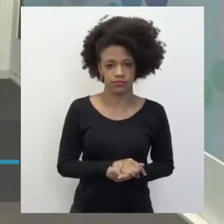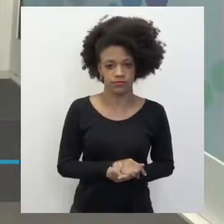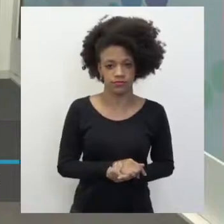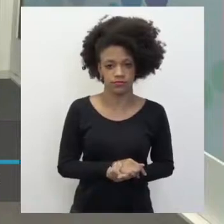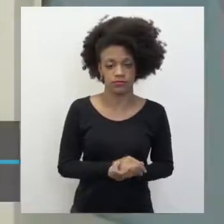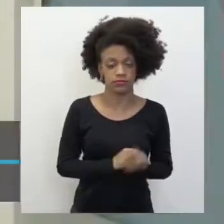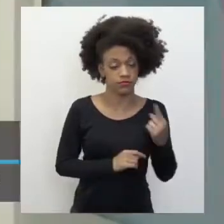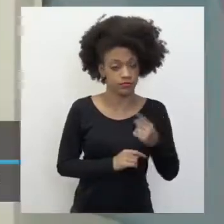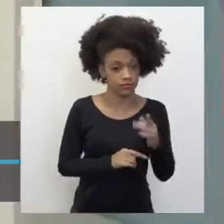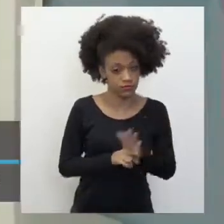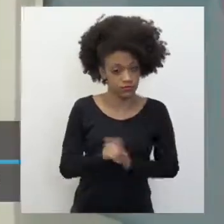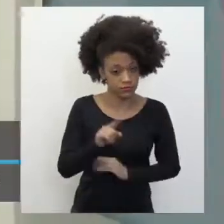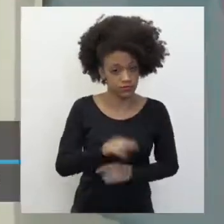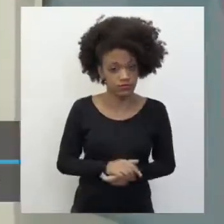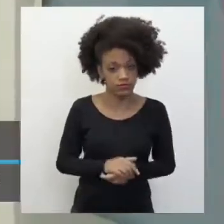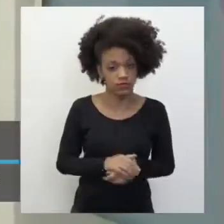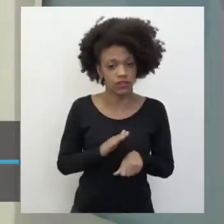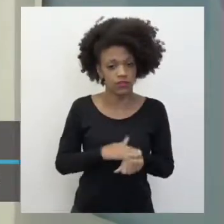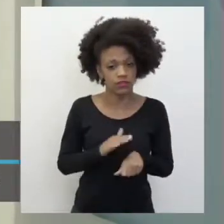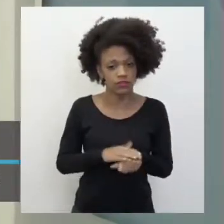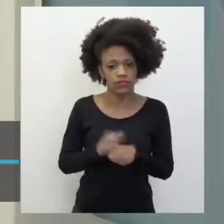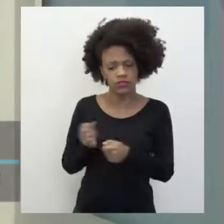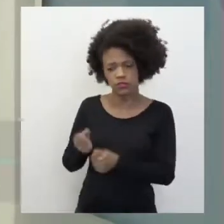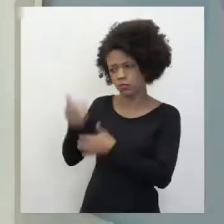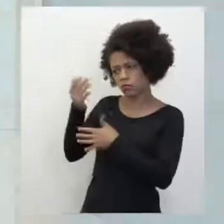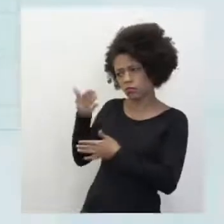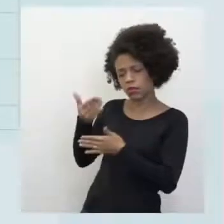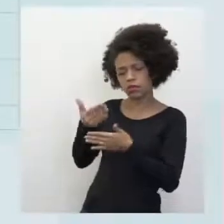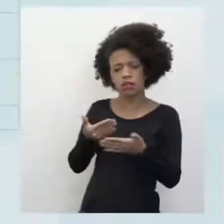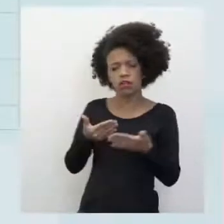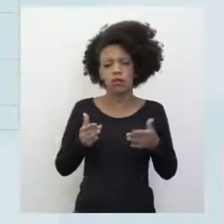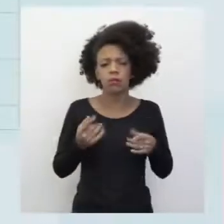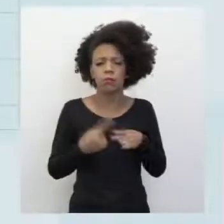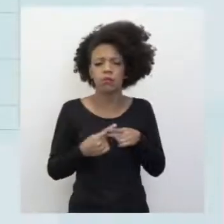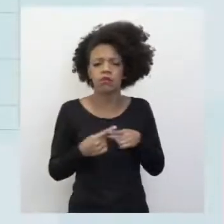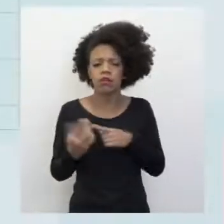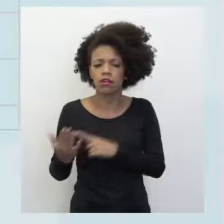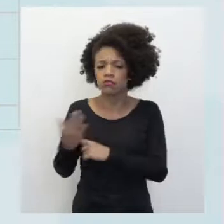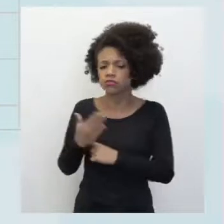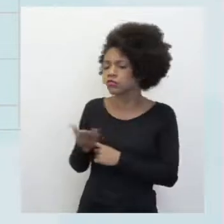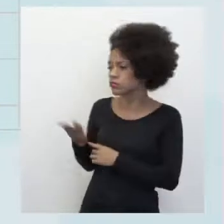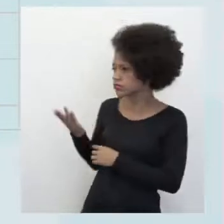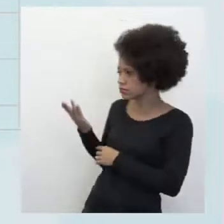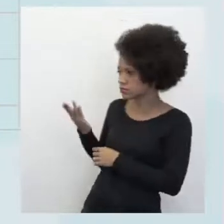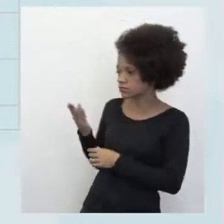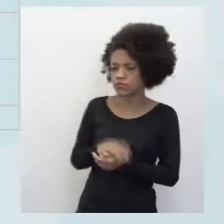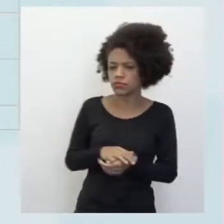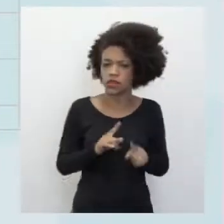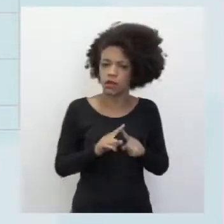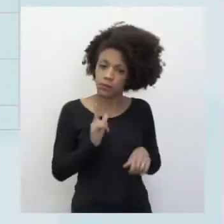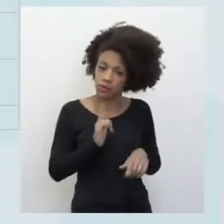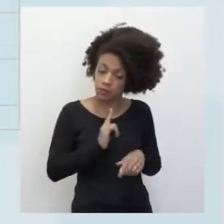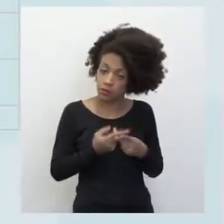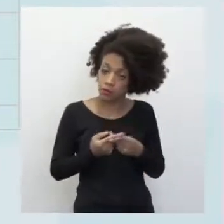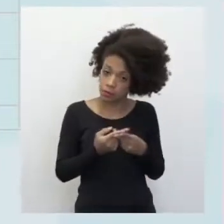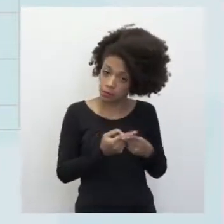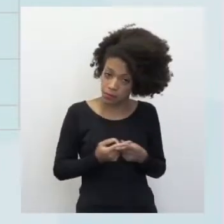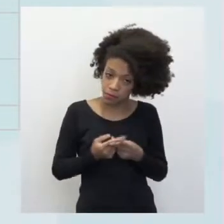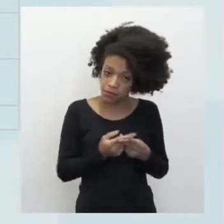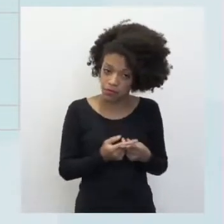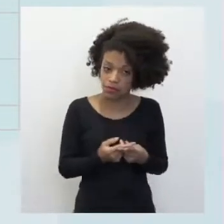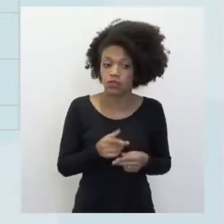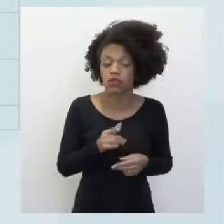Primeira questão aí. Eu vou fazendo um aberto, porque vocês vão me ajudando aqui. Mas tenham paciência, porque